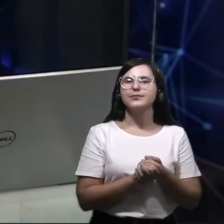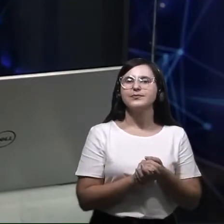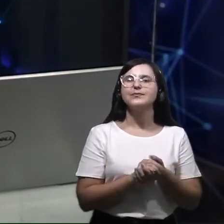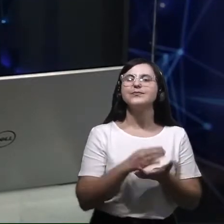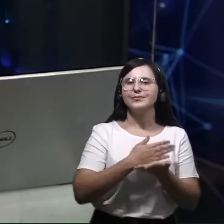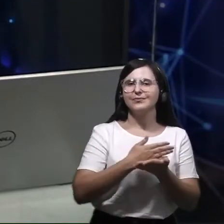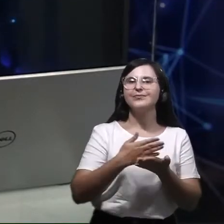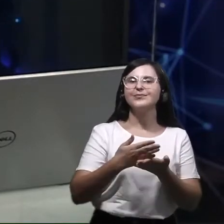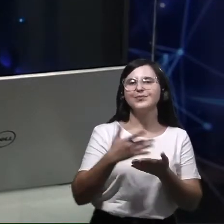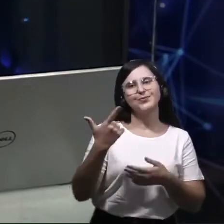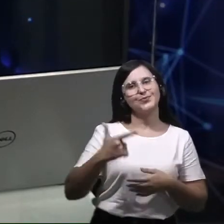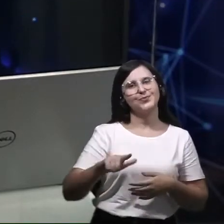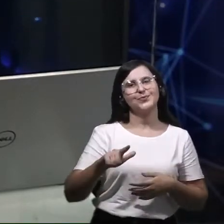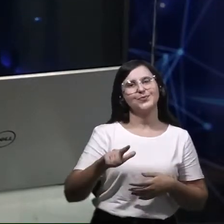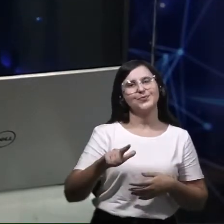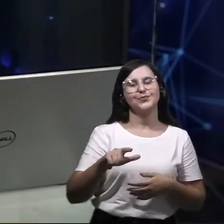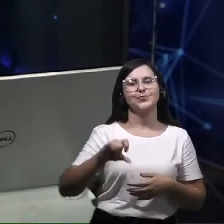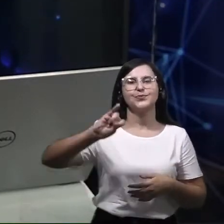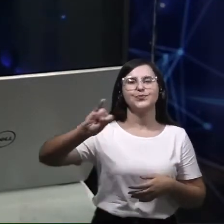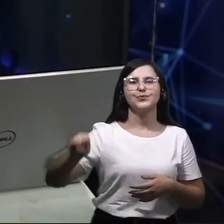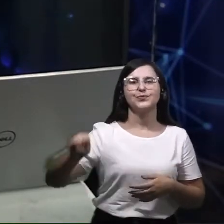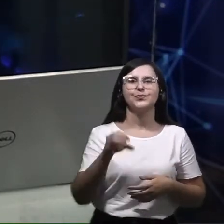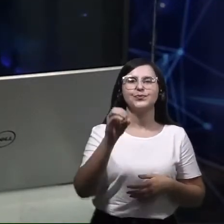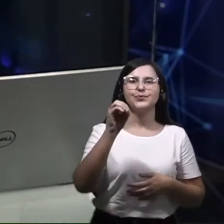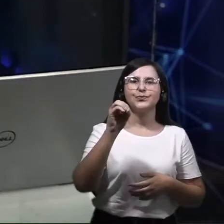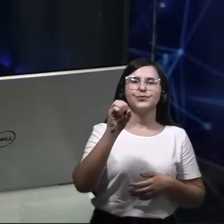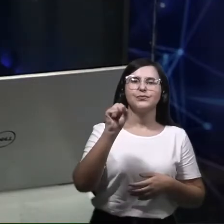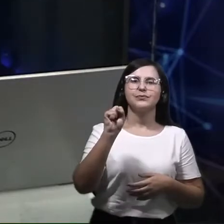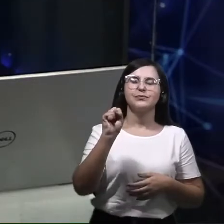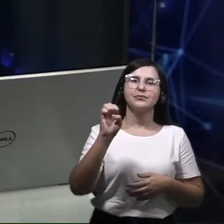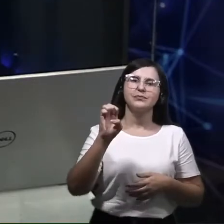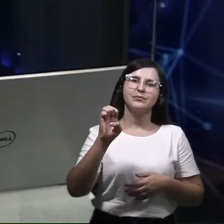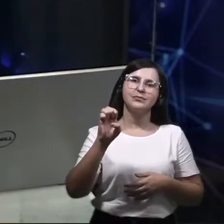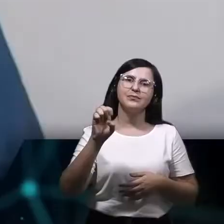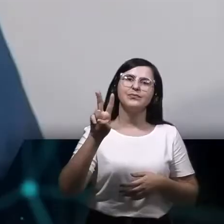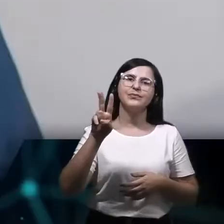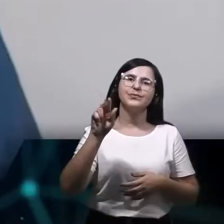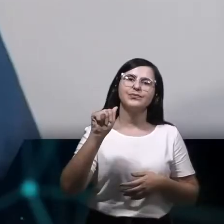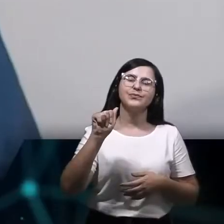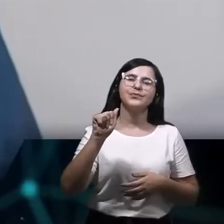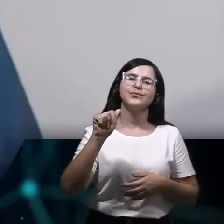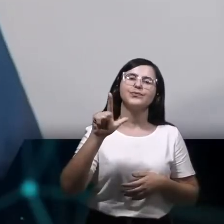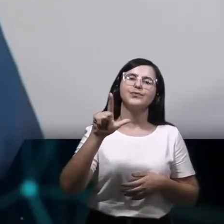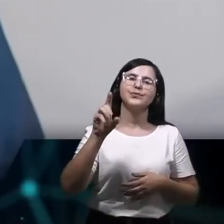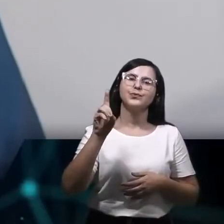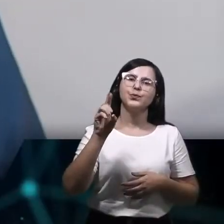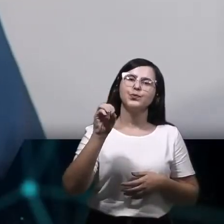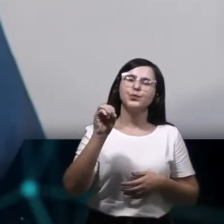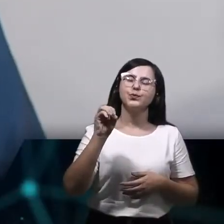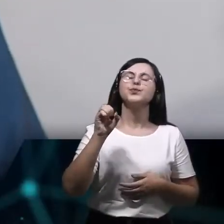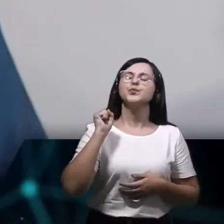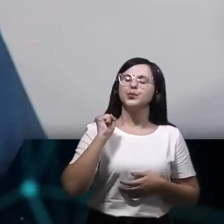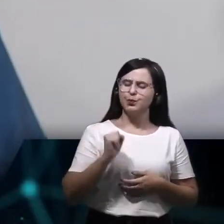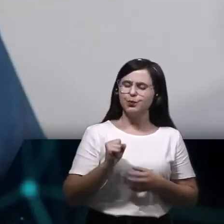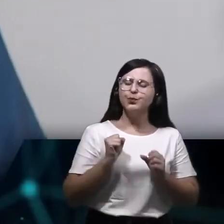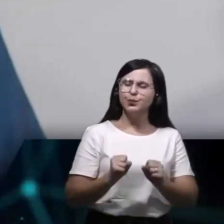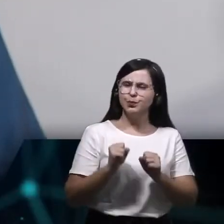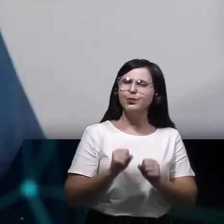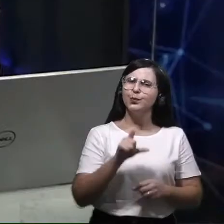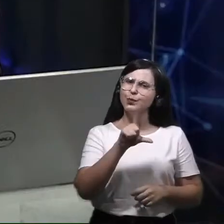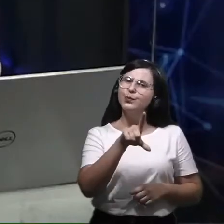E começa novamente o candidato Josivaldo Cowboy. Candidato, o senhor escolhe o candidato que vai fazer a pergunta agora.